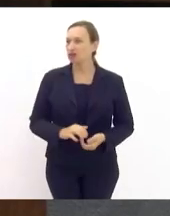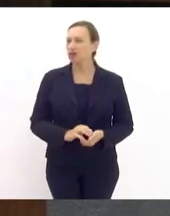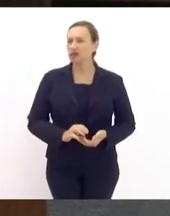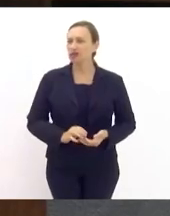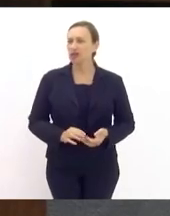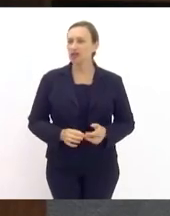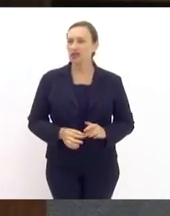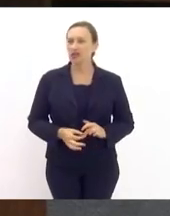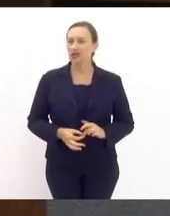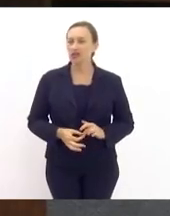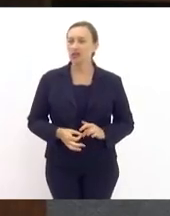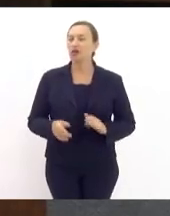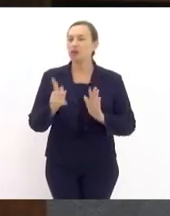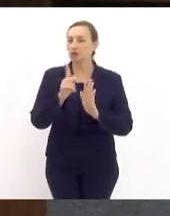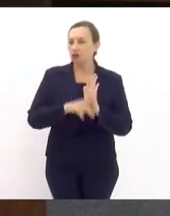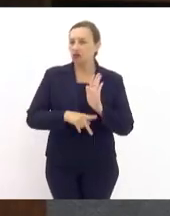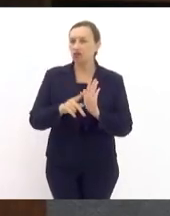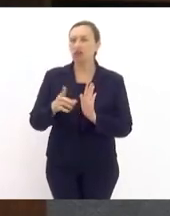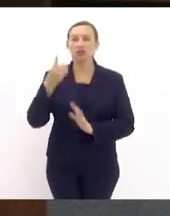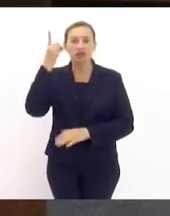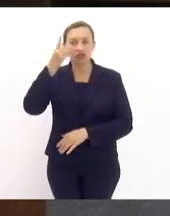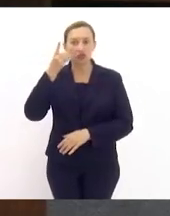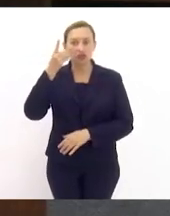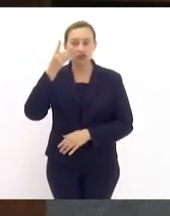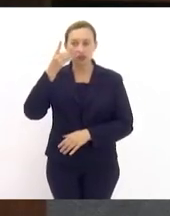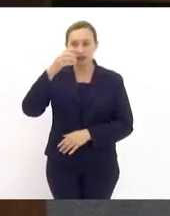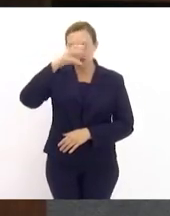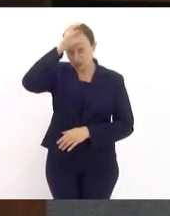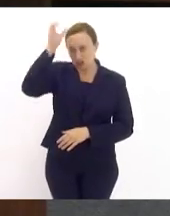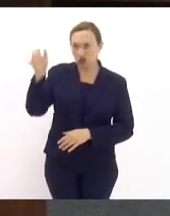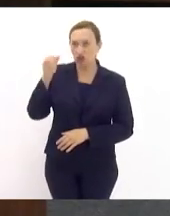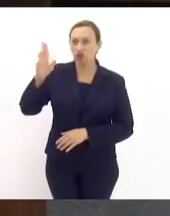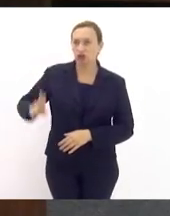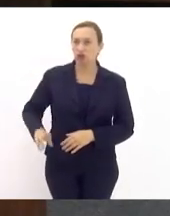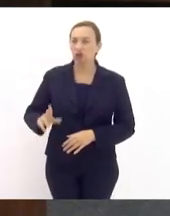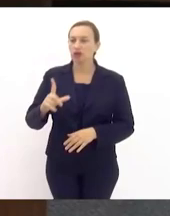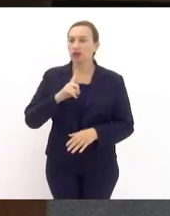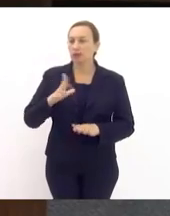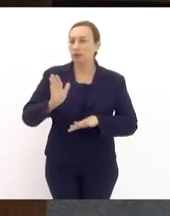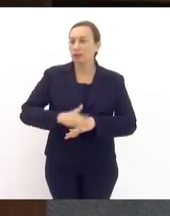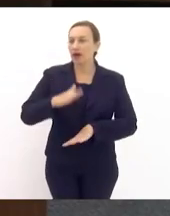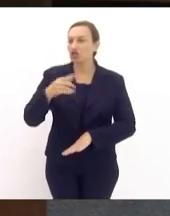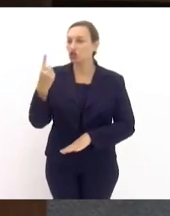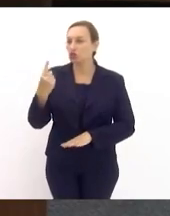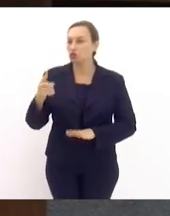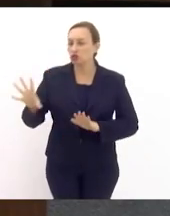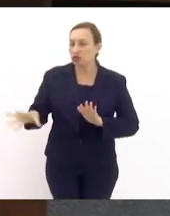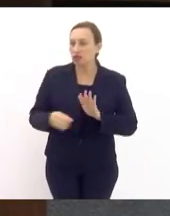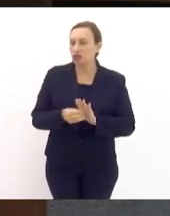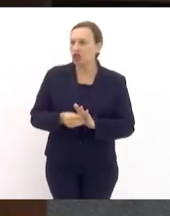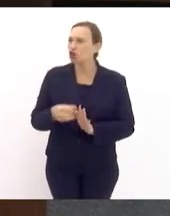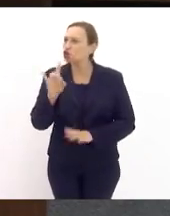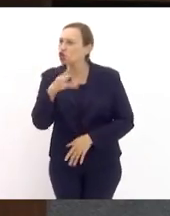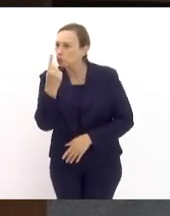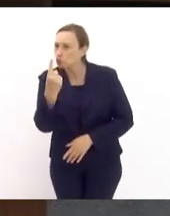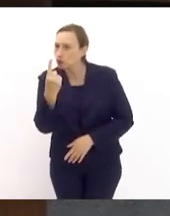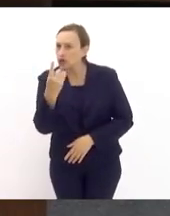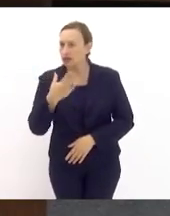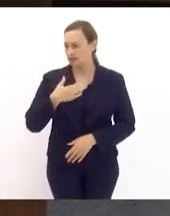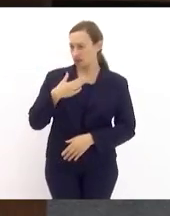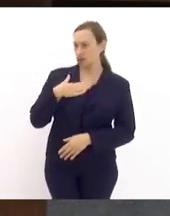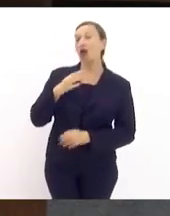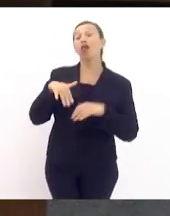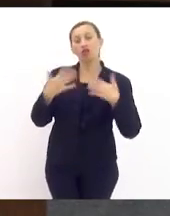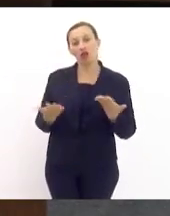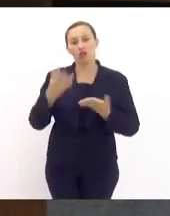projeto da Tia Ju tem mais de uma emenda, Uma emenda só. A emenda é minha.